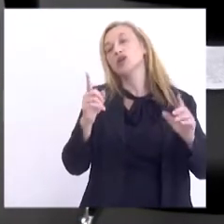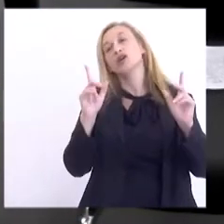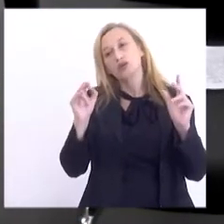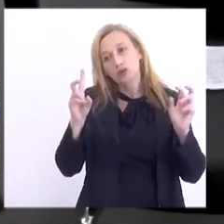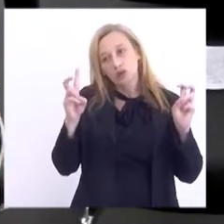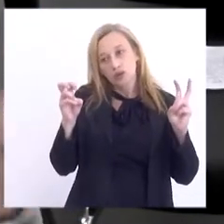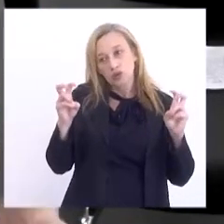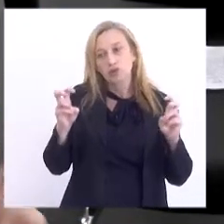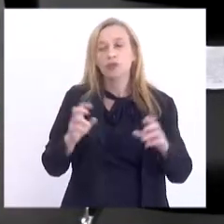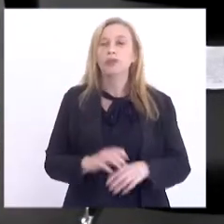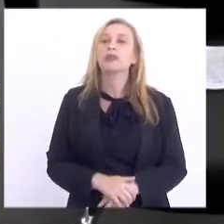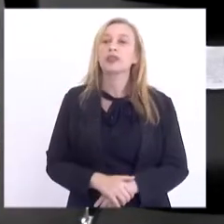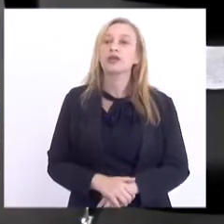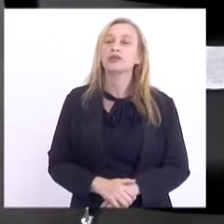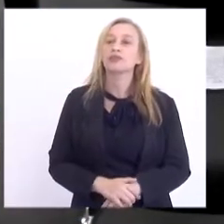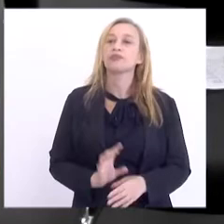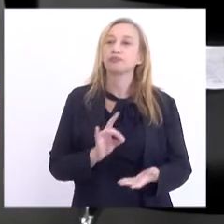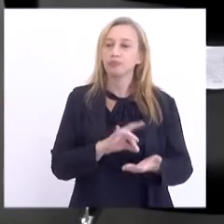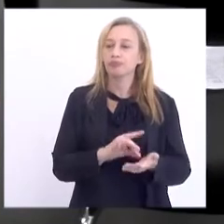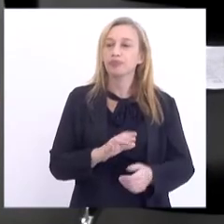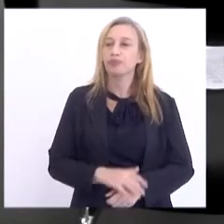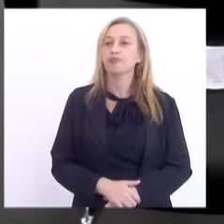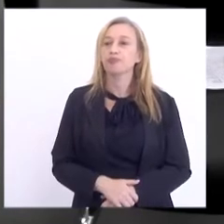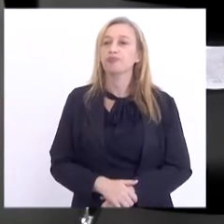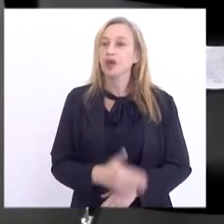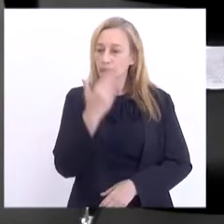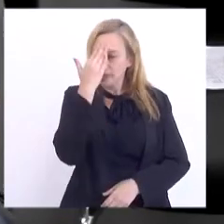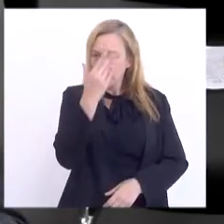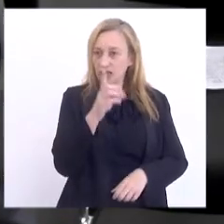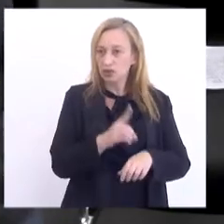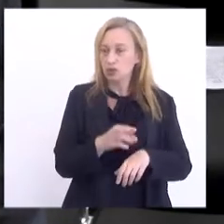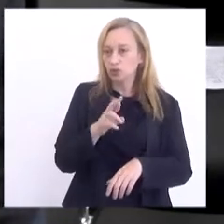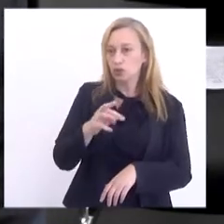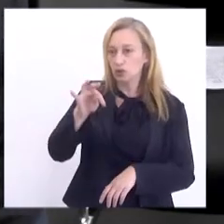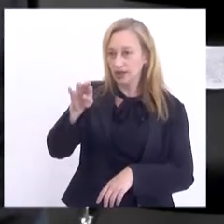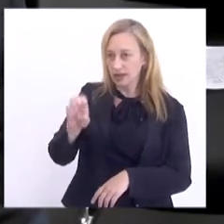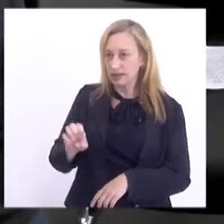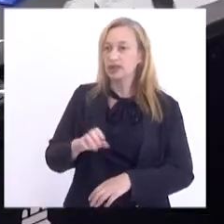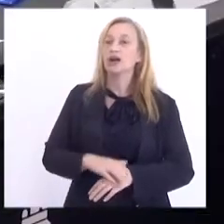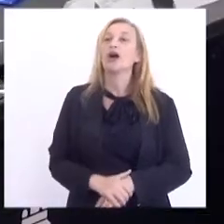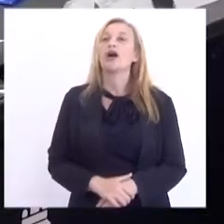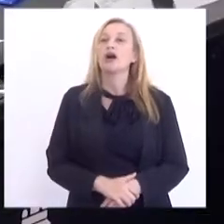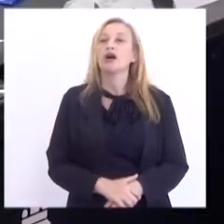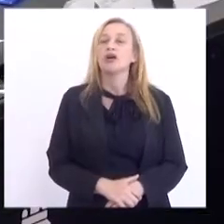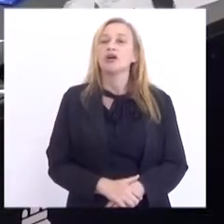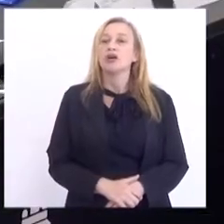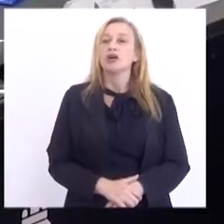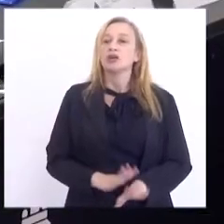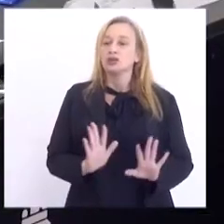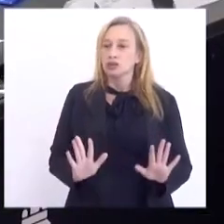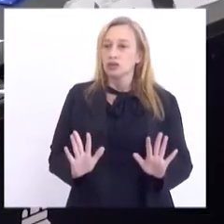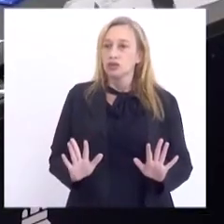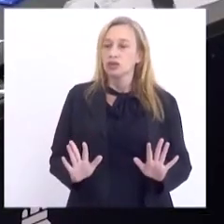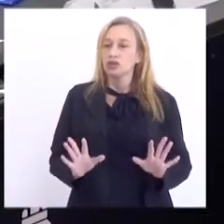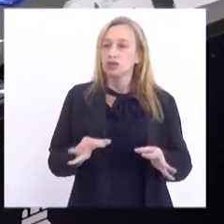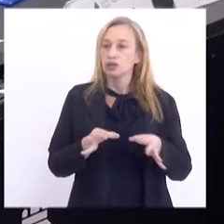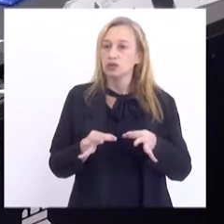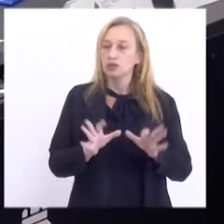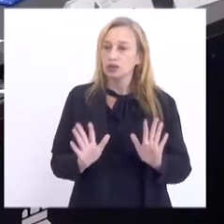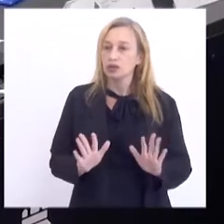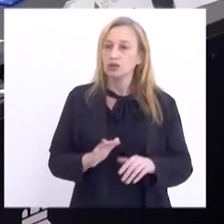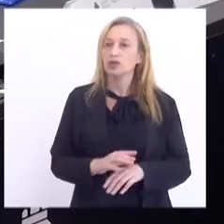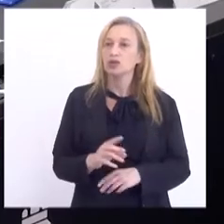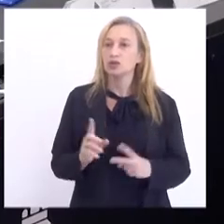essa é uma previsão mais realista Obrigado Outra vantagem olha só só de forma orgânica